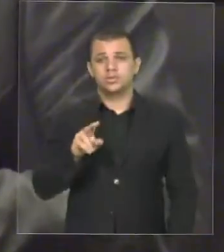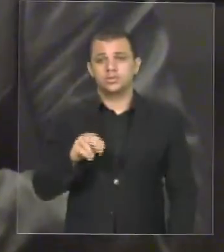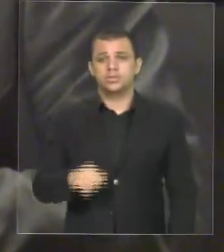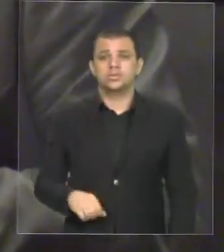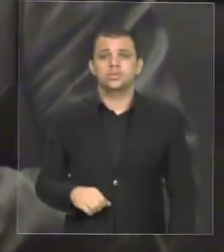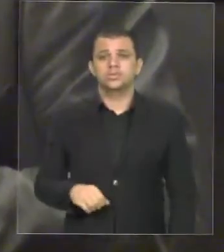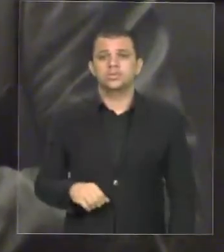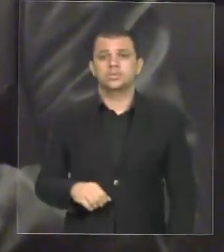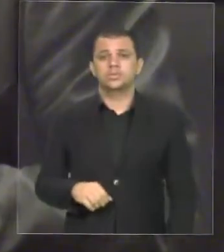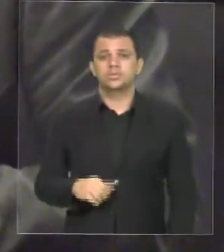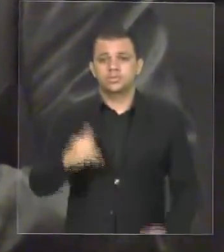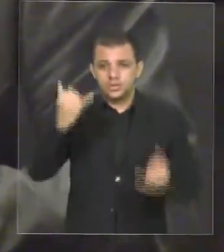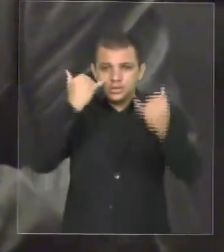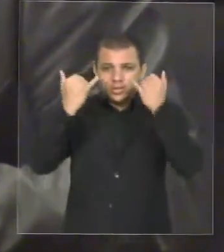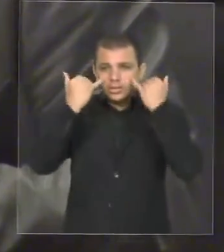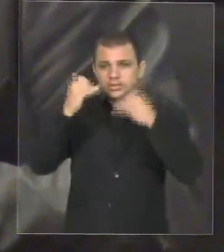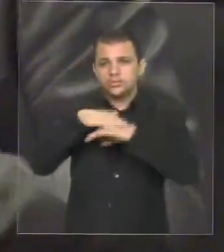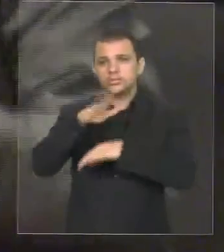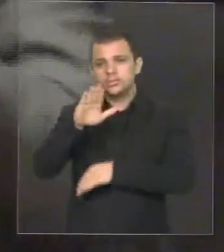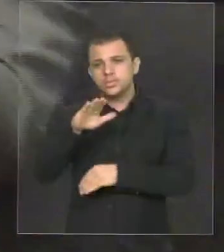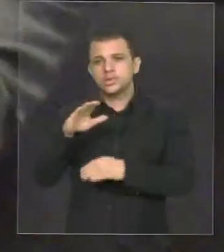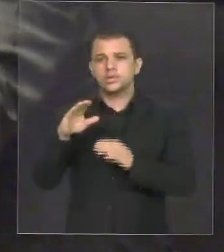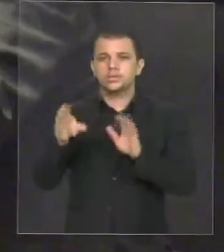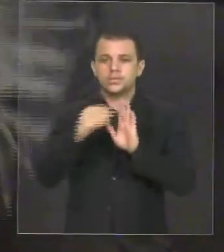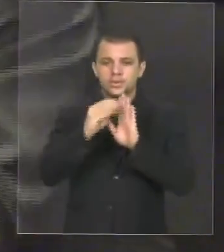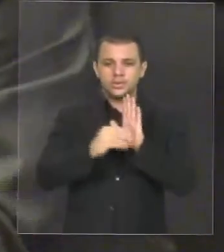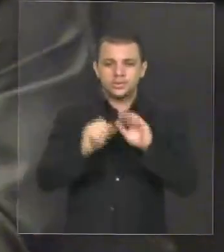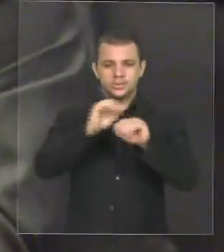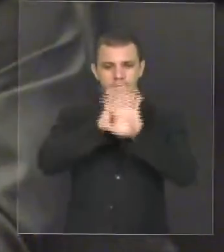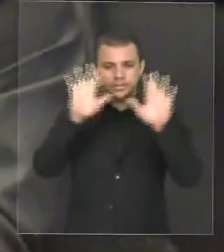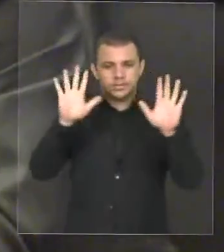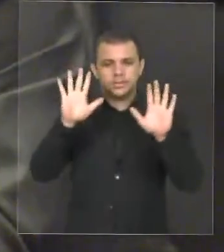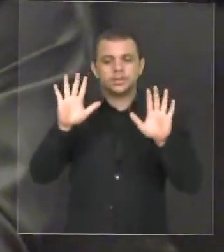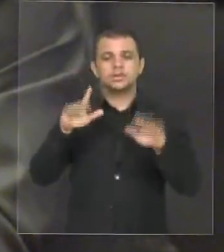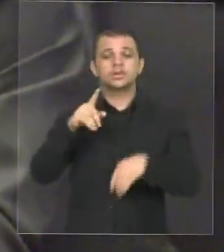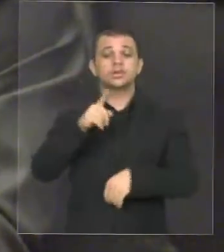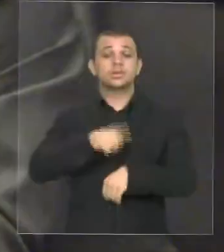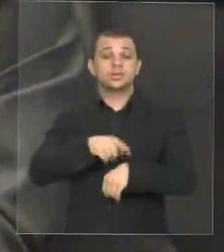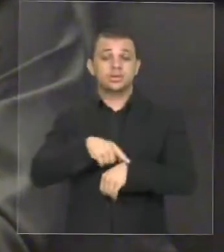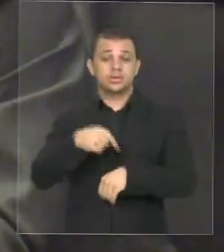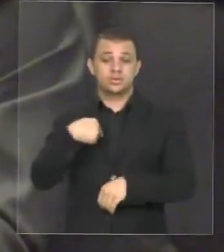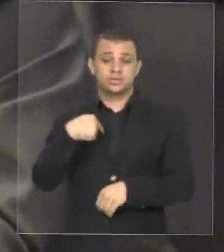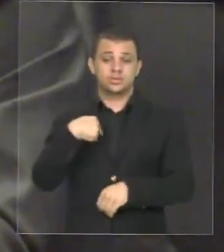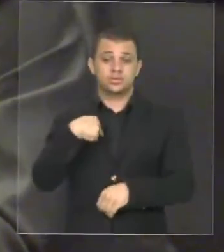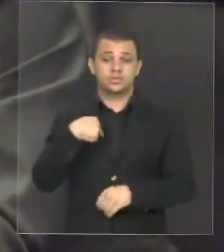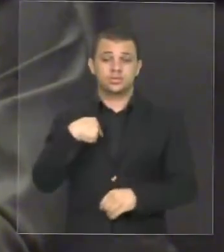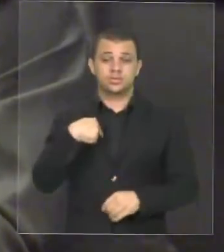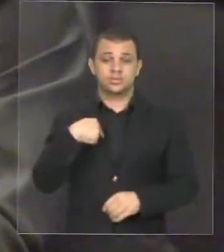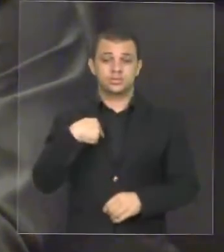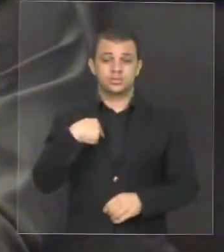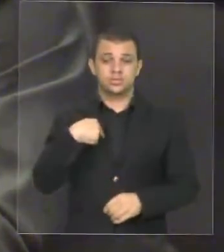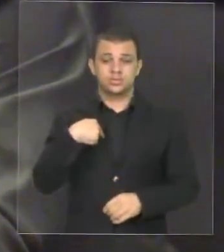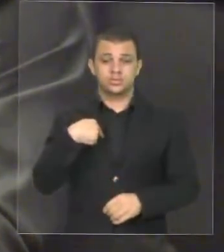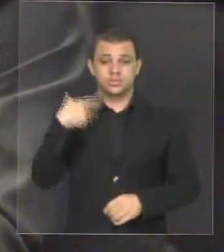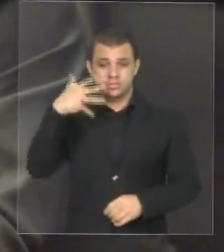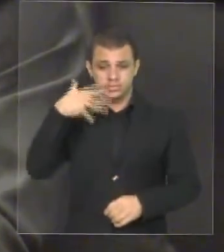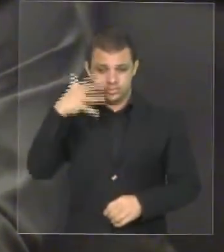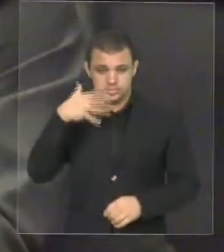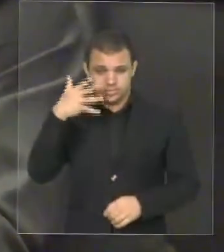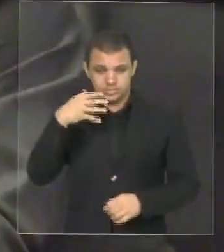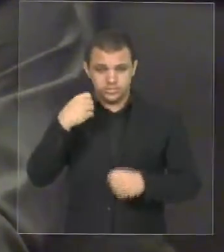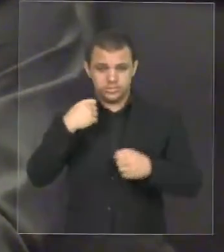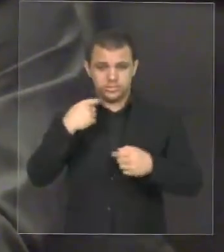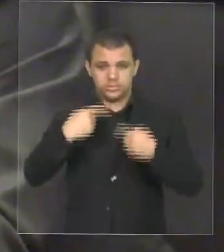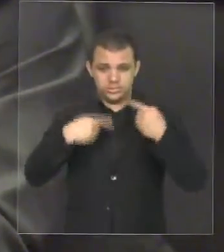mais informações, fazer os esclarecimentos, e no momento de fazer a minha fala na discussão,